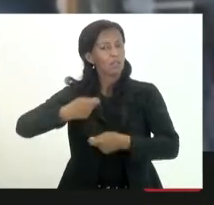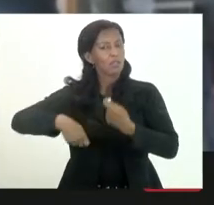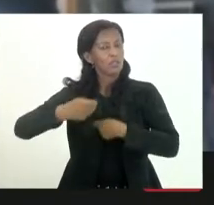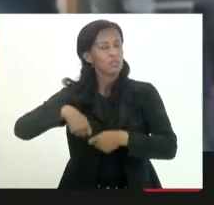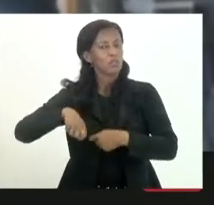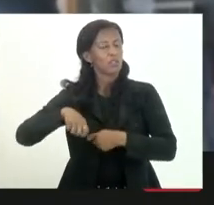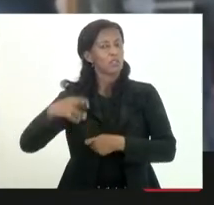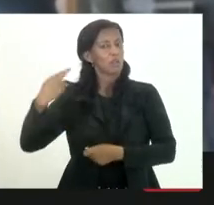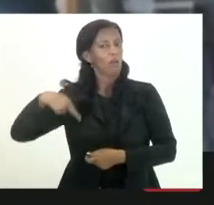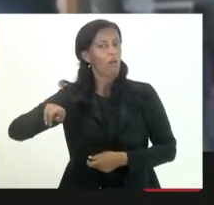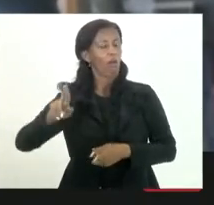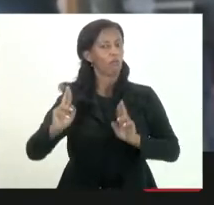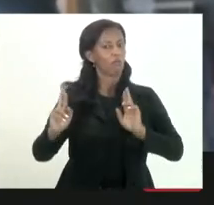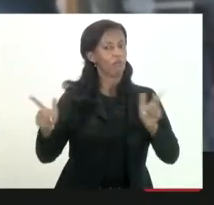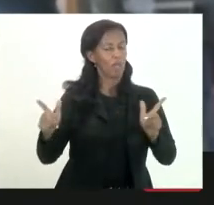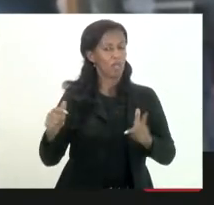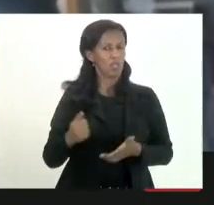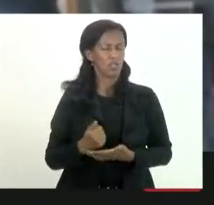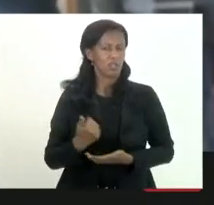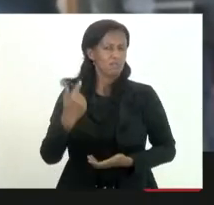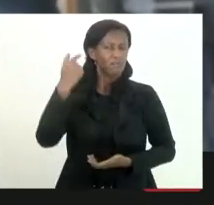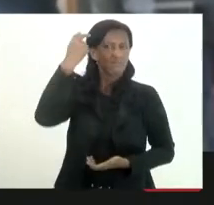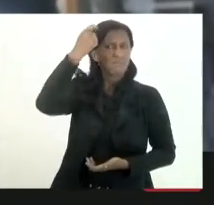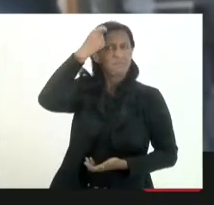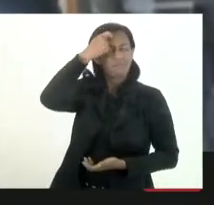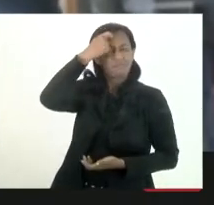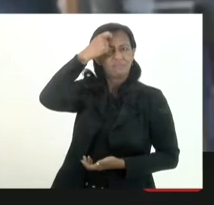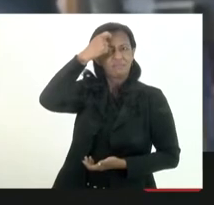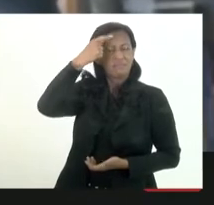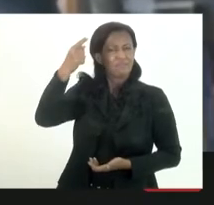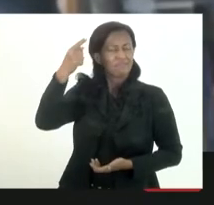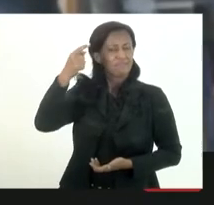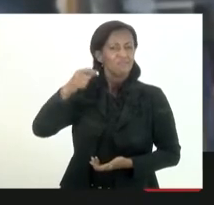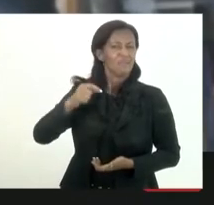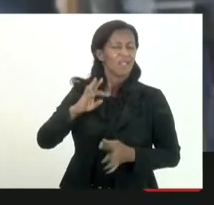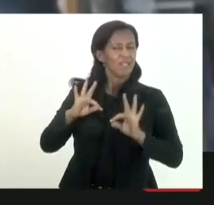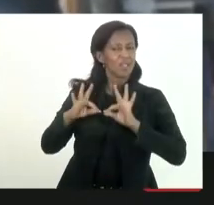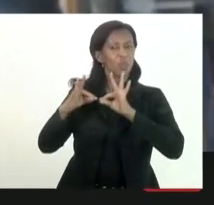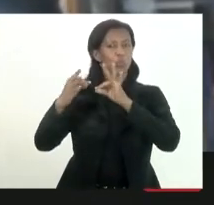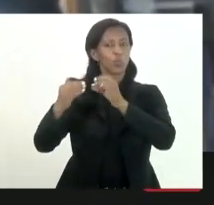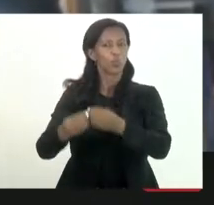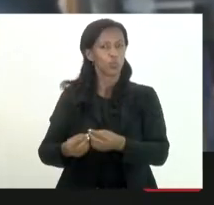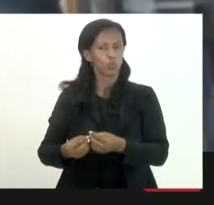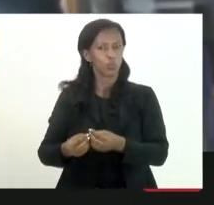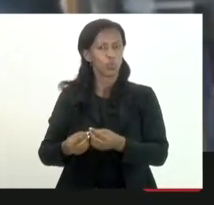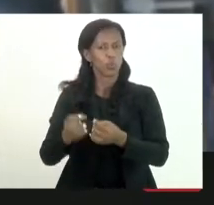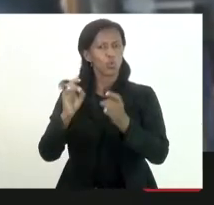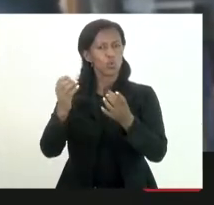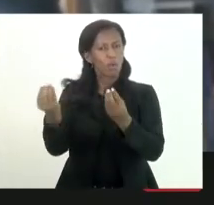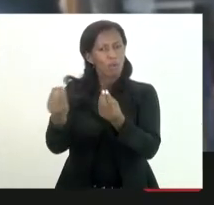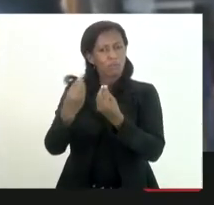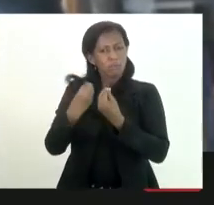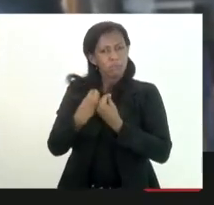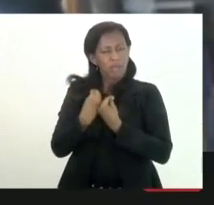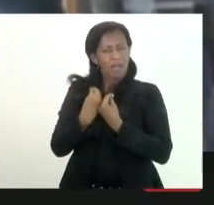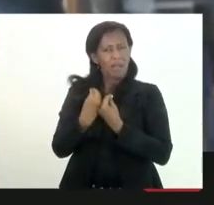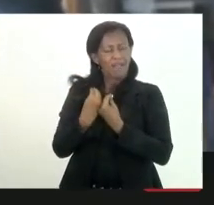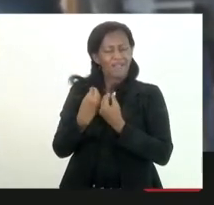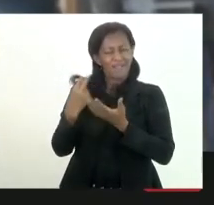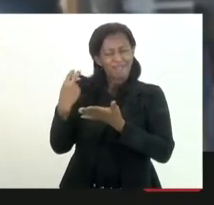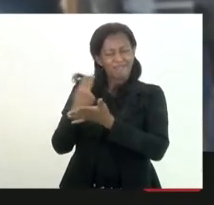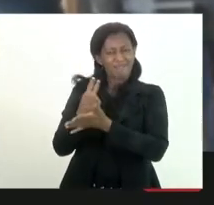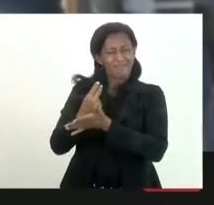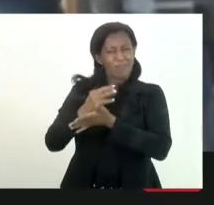religiosa. O meu fundamento é que isso tudo só traz prejuízo